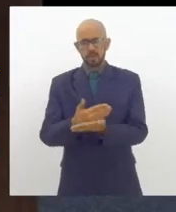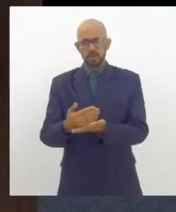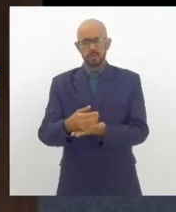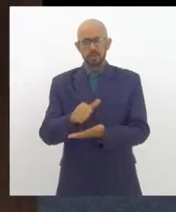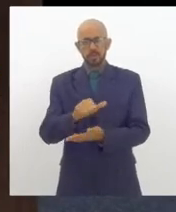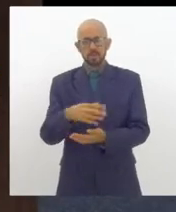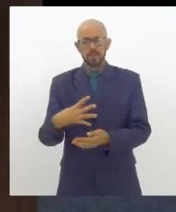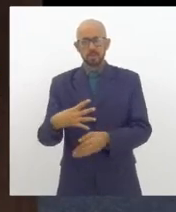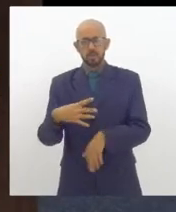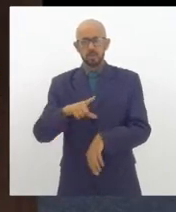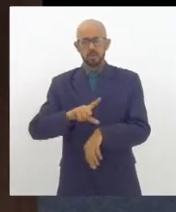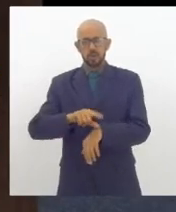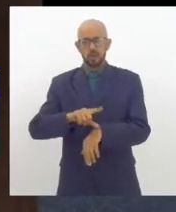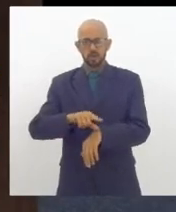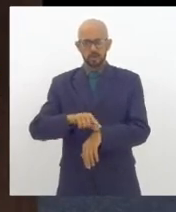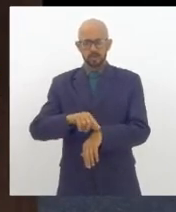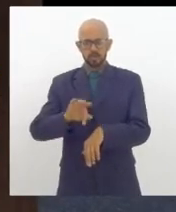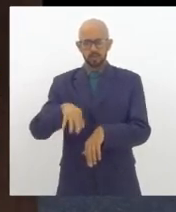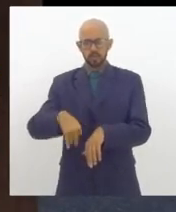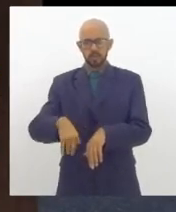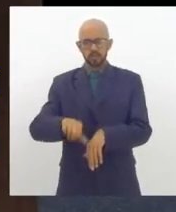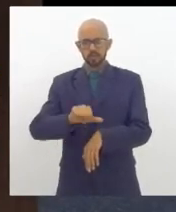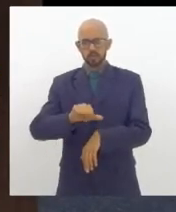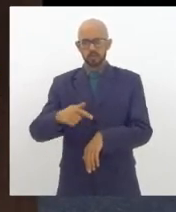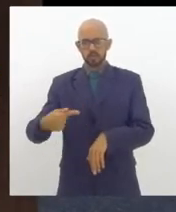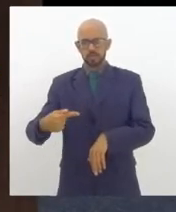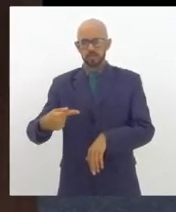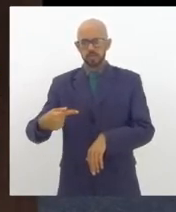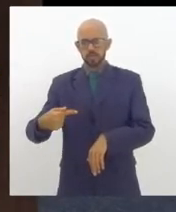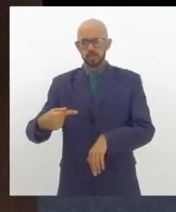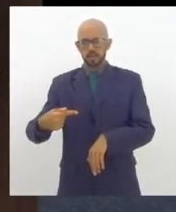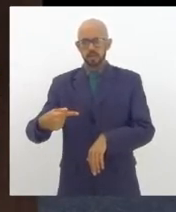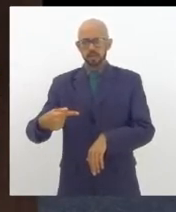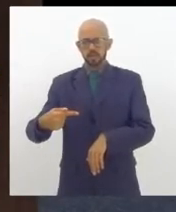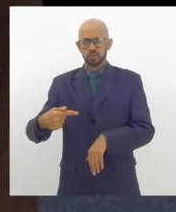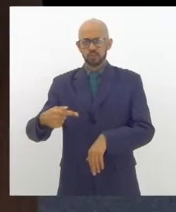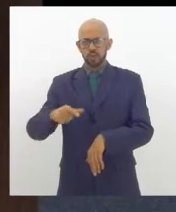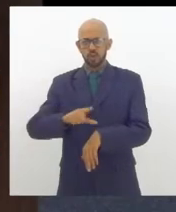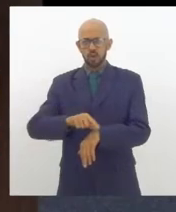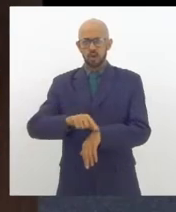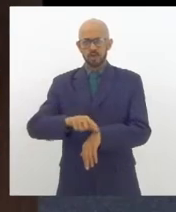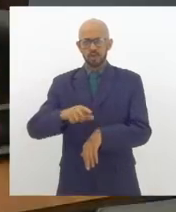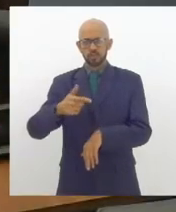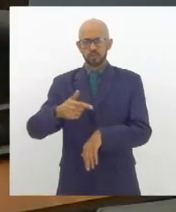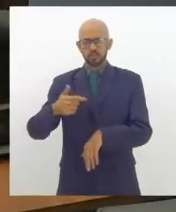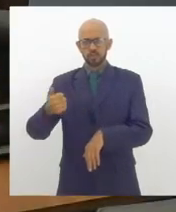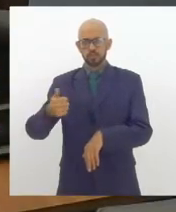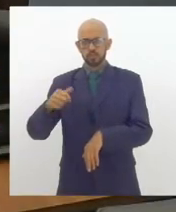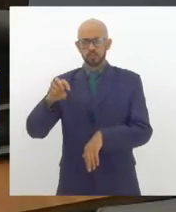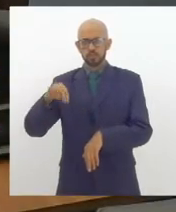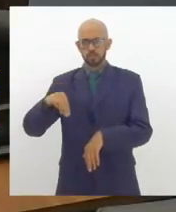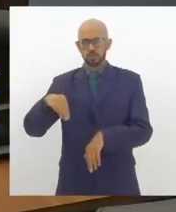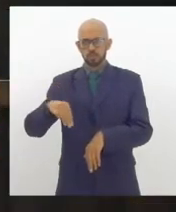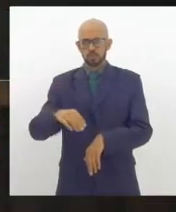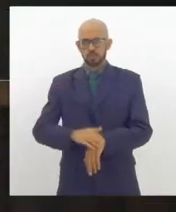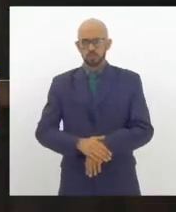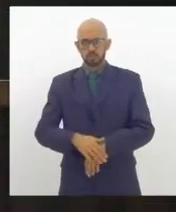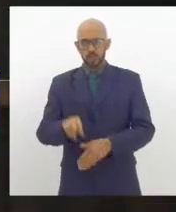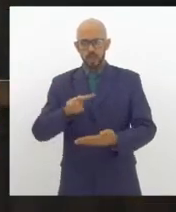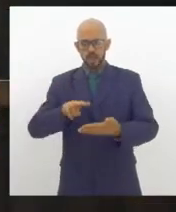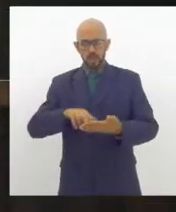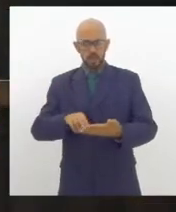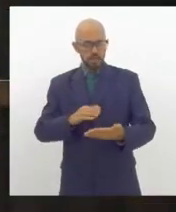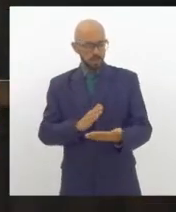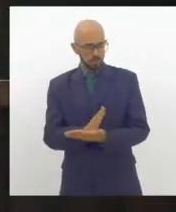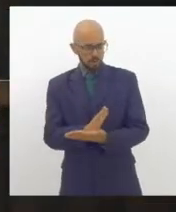14 horas, encerrou-se às 17 horas e 21 minutos. Lida e aprovada